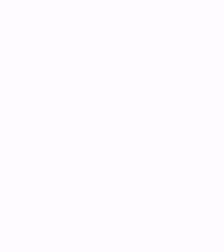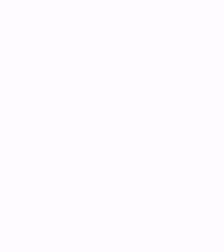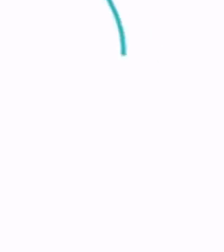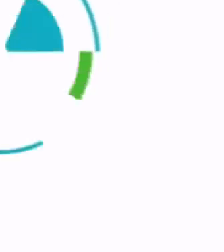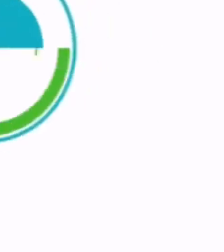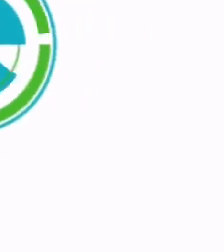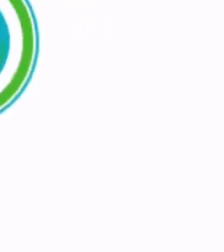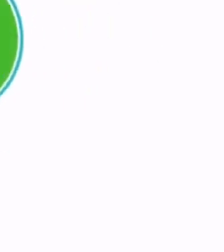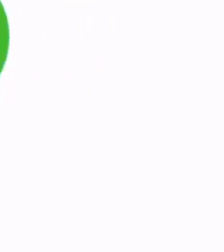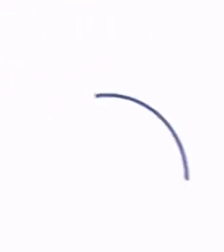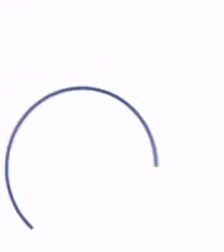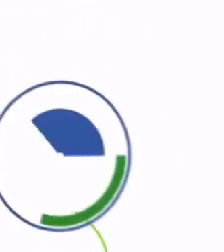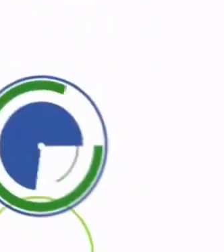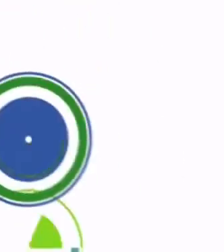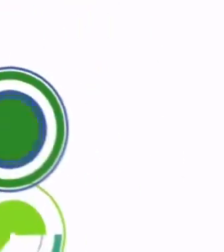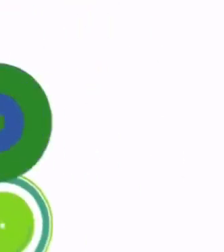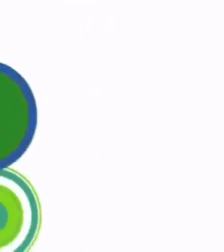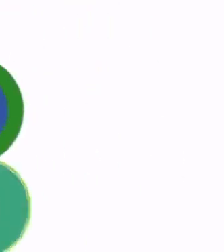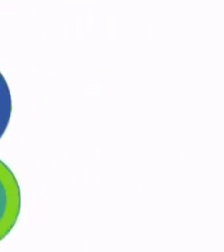E aí